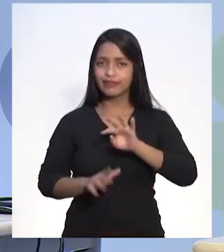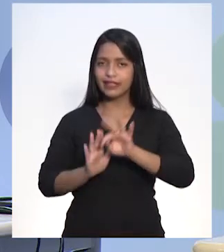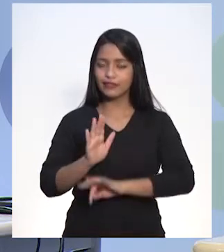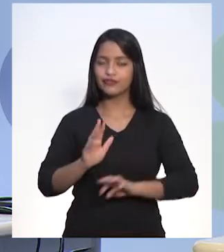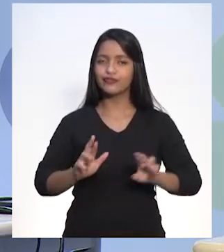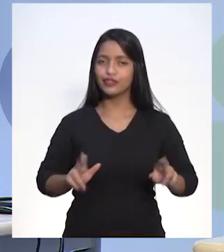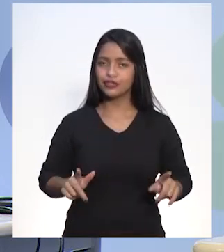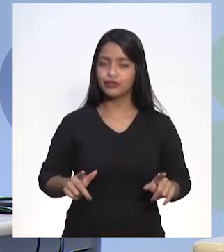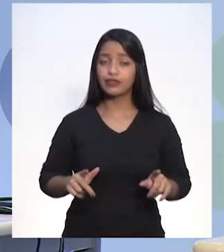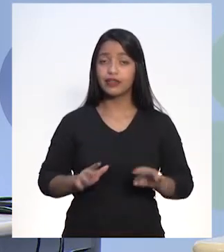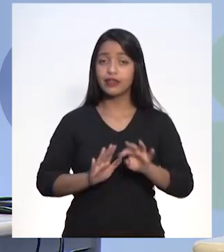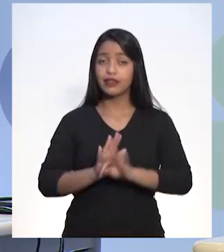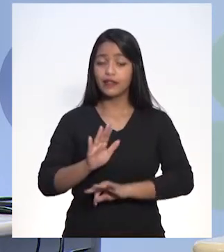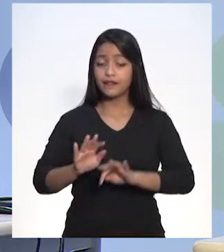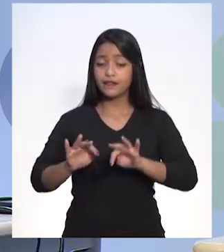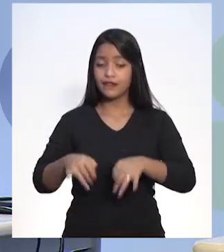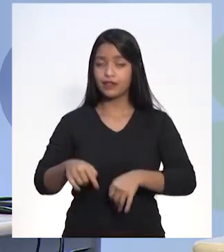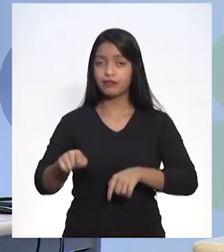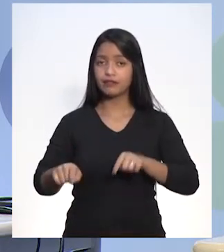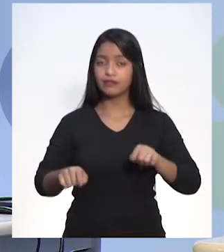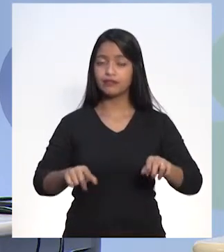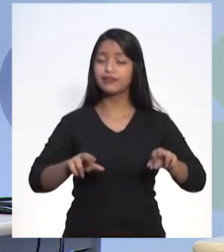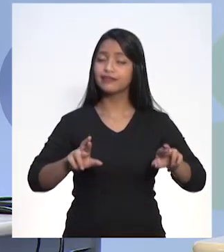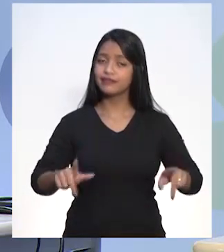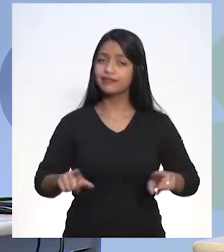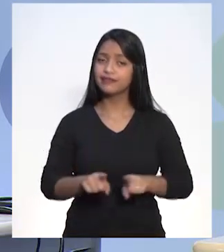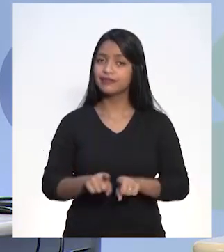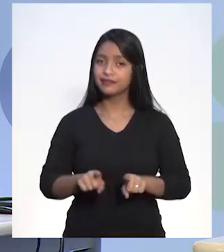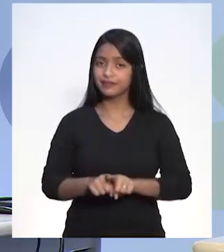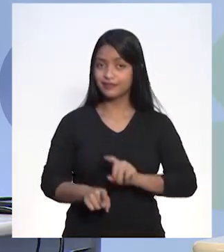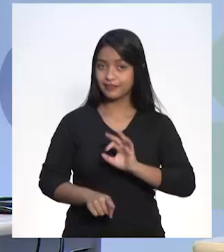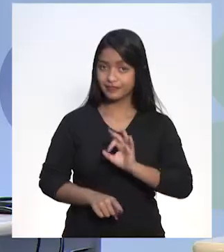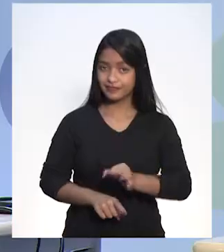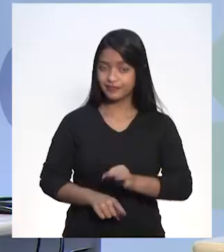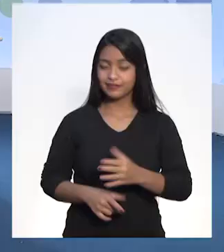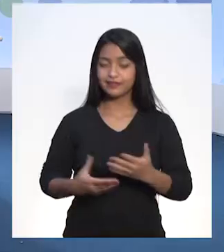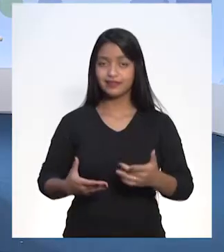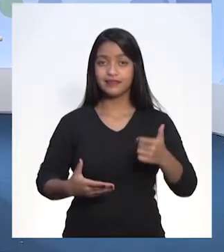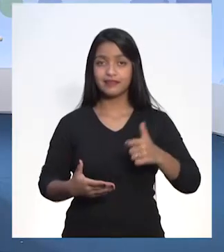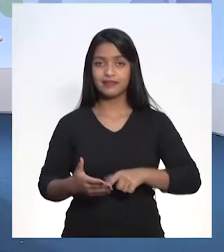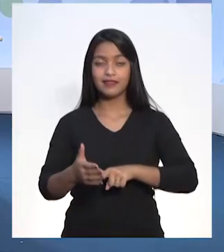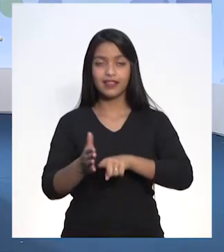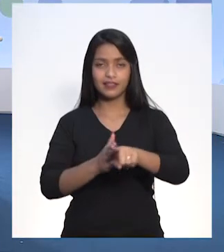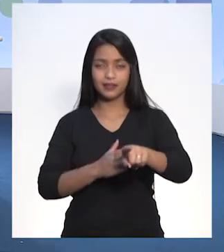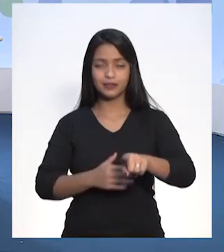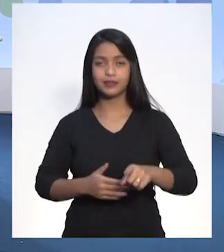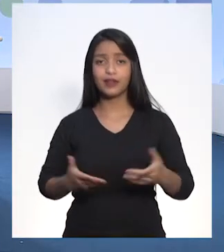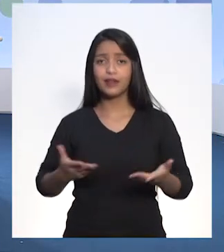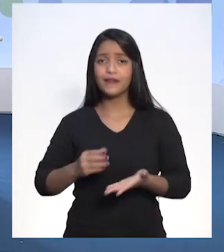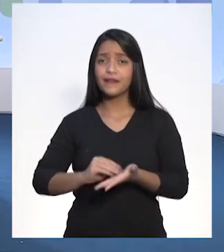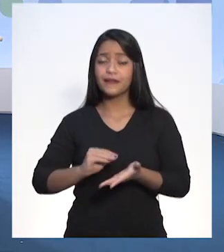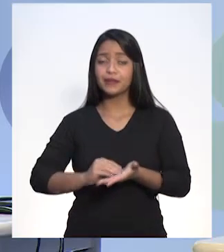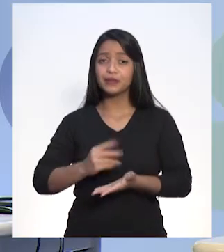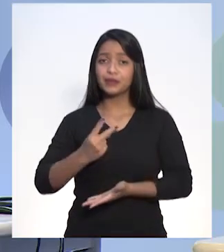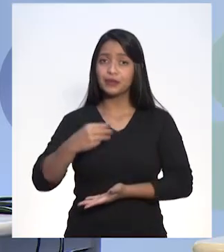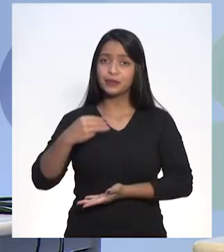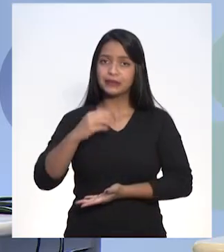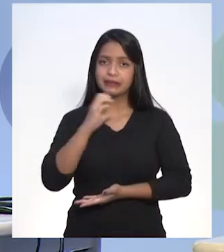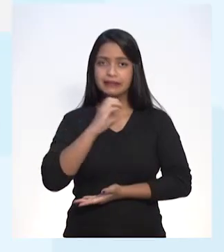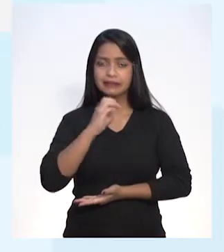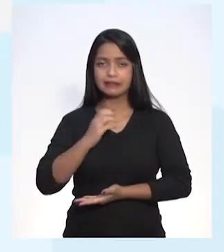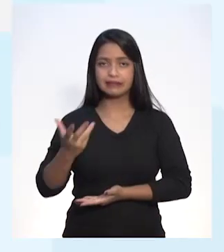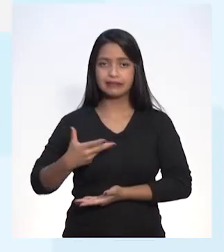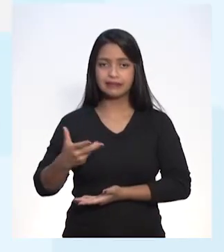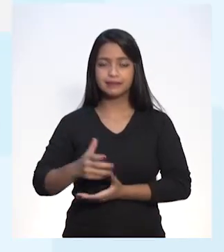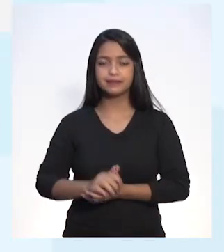assim. Mas no texto que nós temos, né, É Andréia? porque ele, não, é porque ele colocou o texto todo entre aspas. Então, onde era aspas, aí ele colocou só